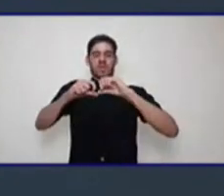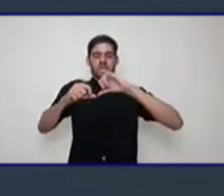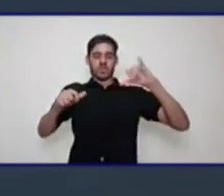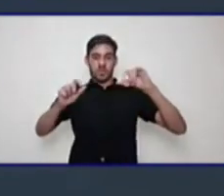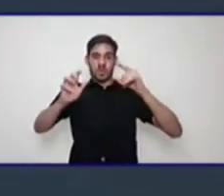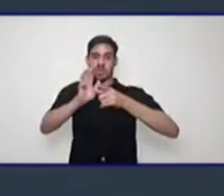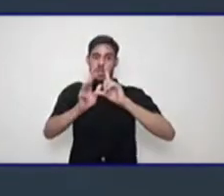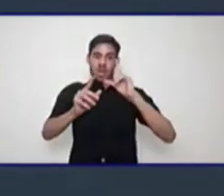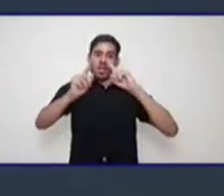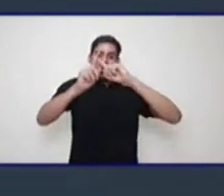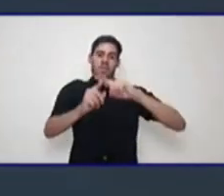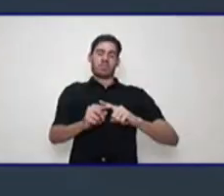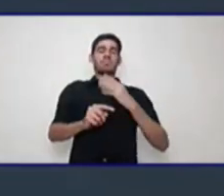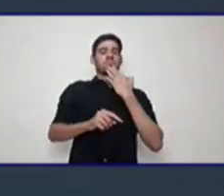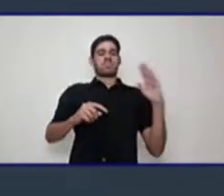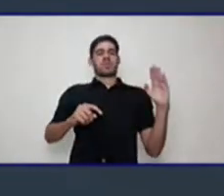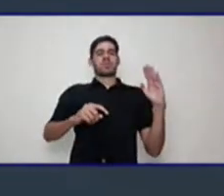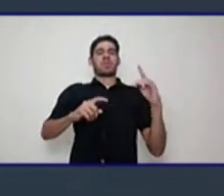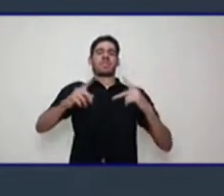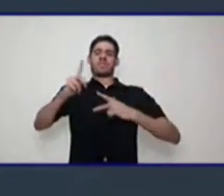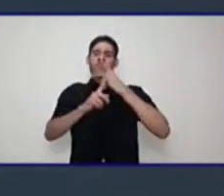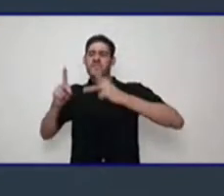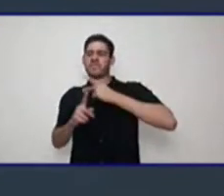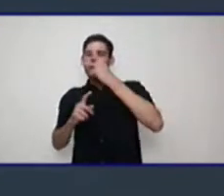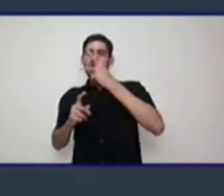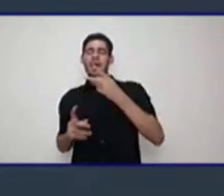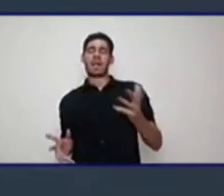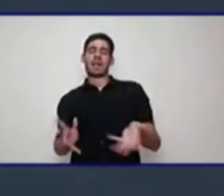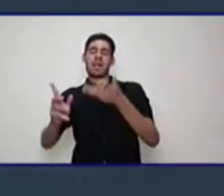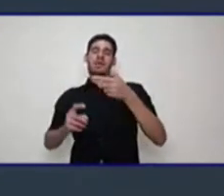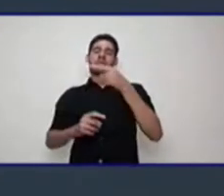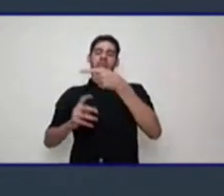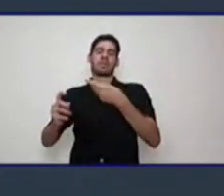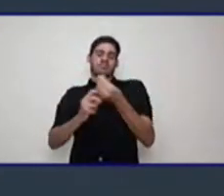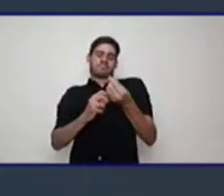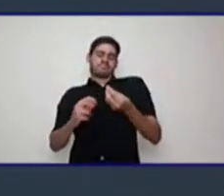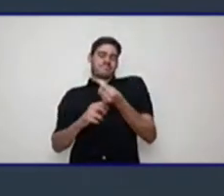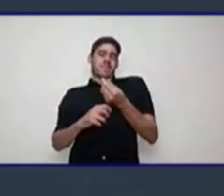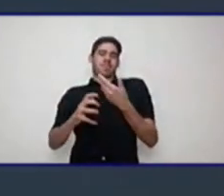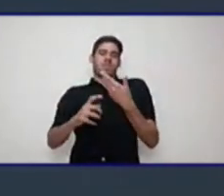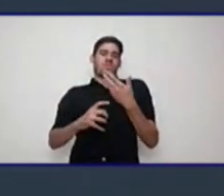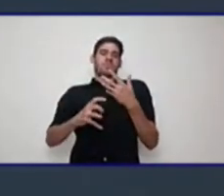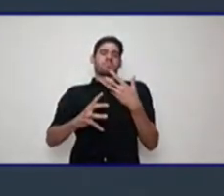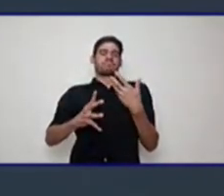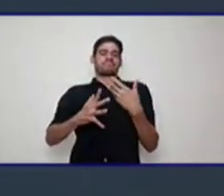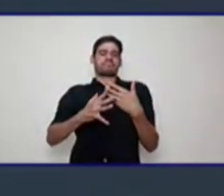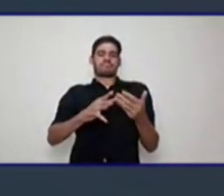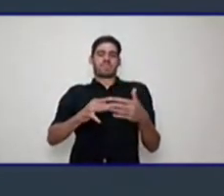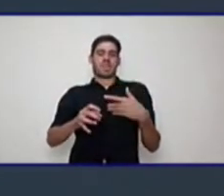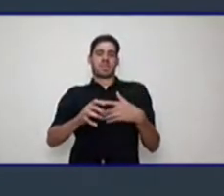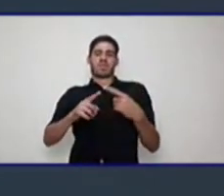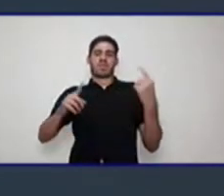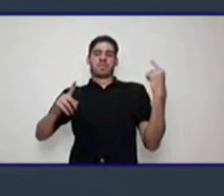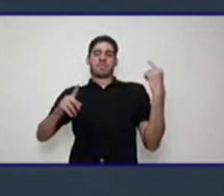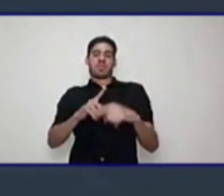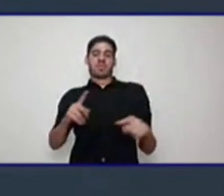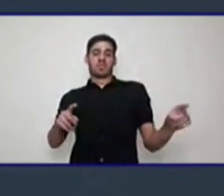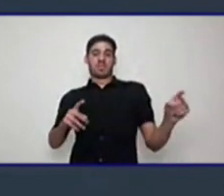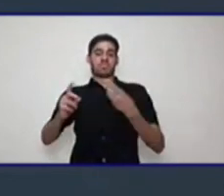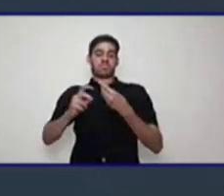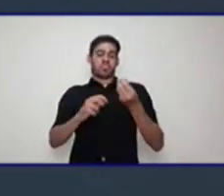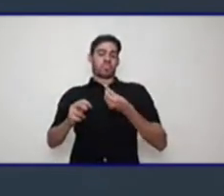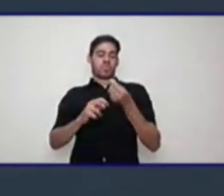o discurso que incida nesta qualificação, ou por assim dizer, desqualificação ou